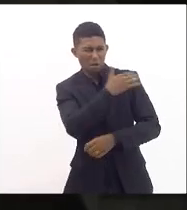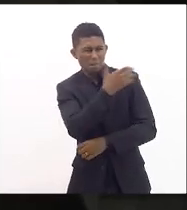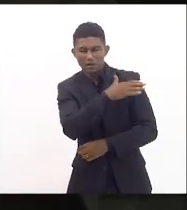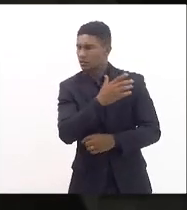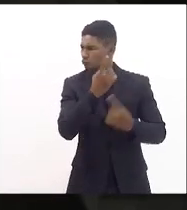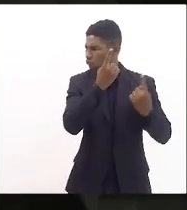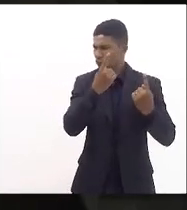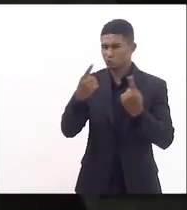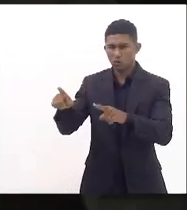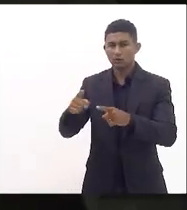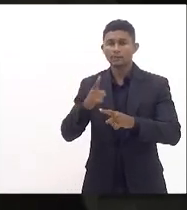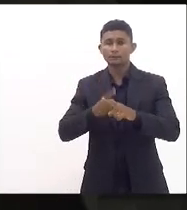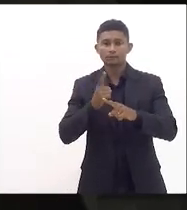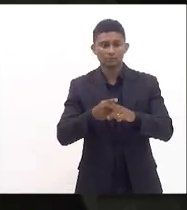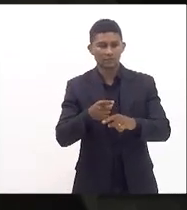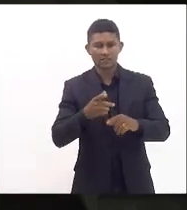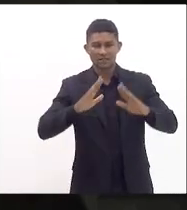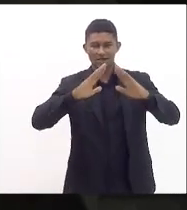porque